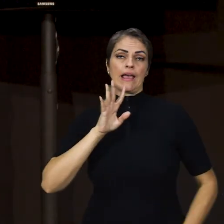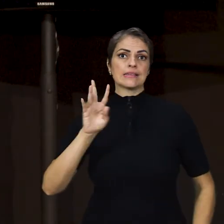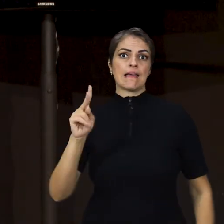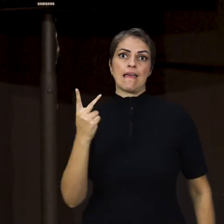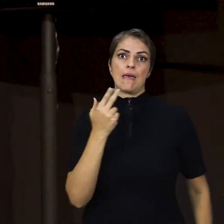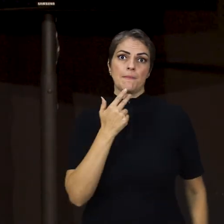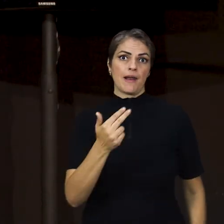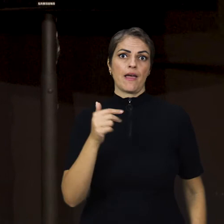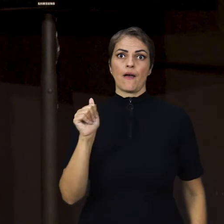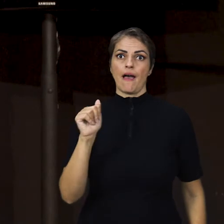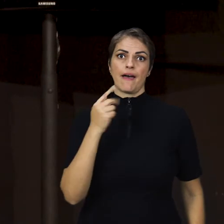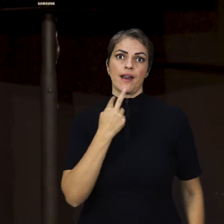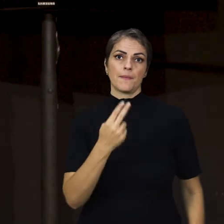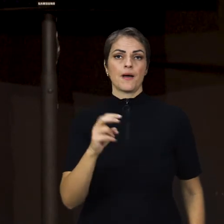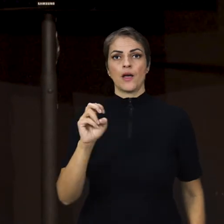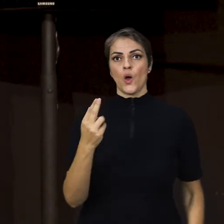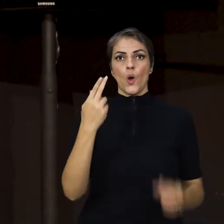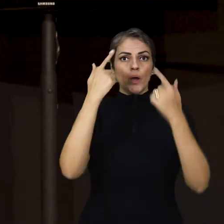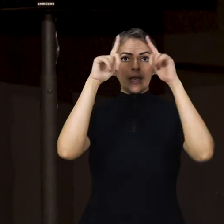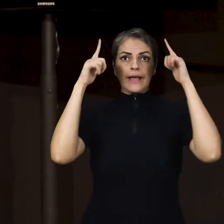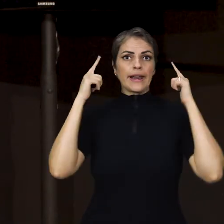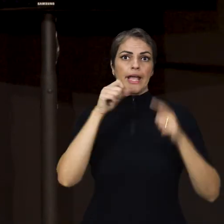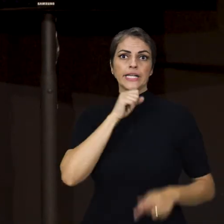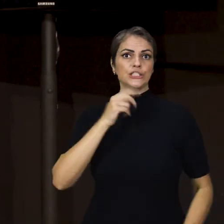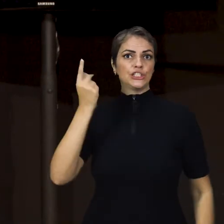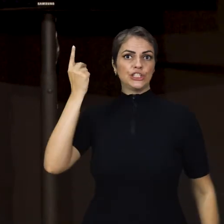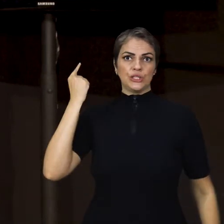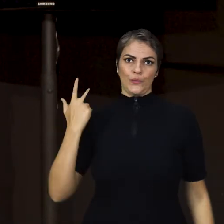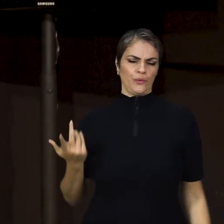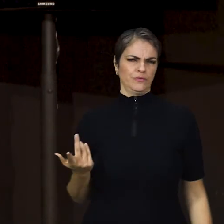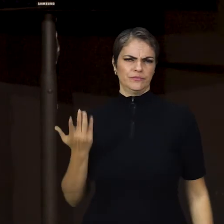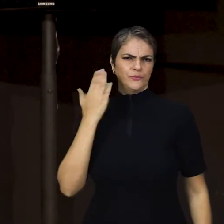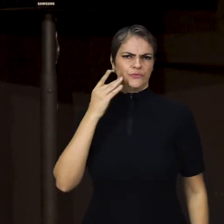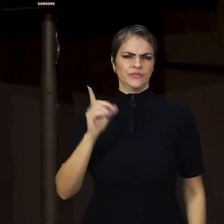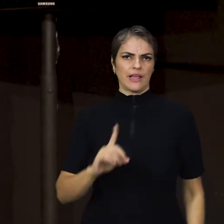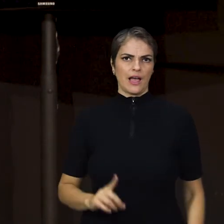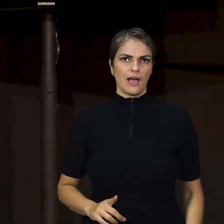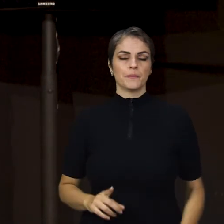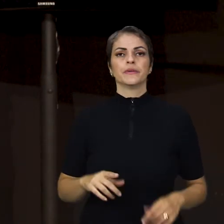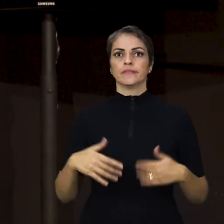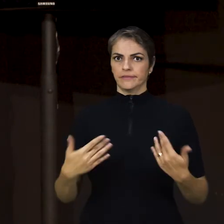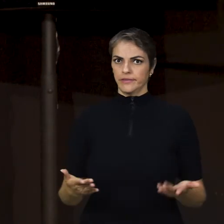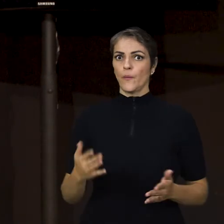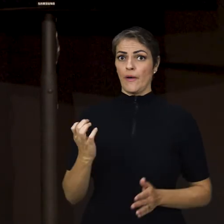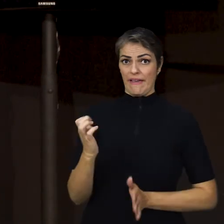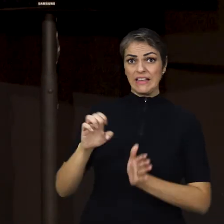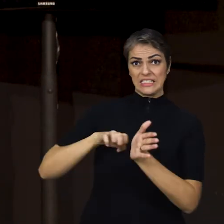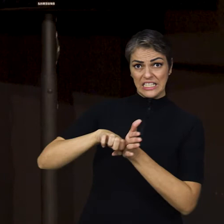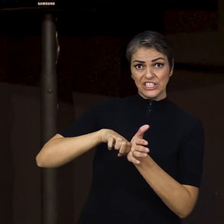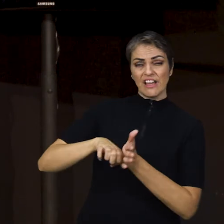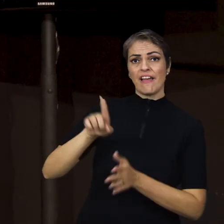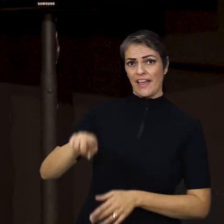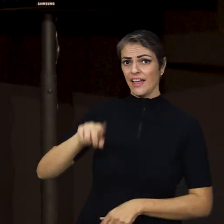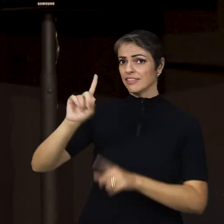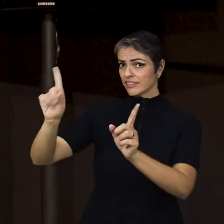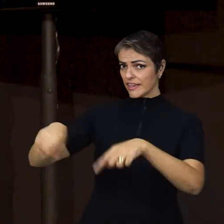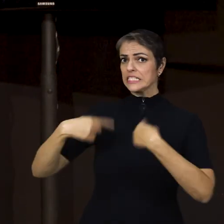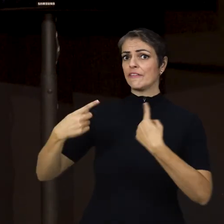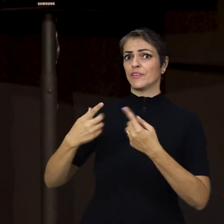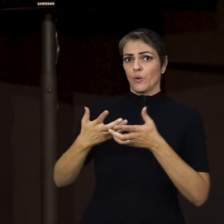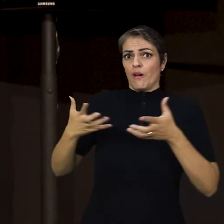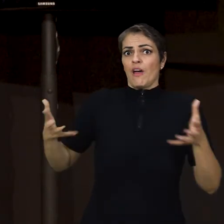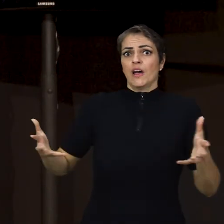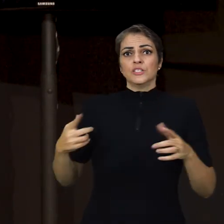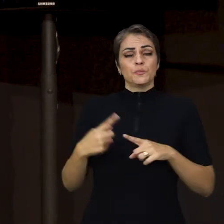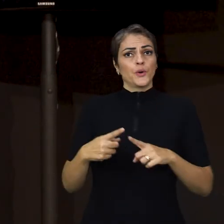aramaico e nem em grego antigo. Então, o desafio da exegese é muito grande, porque nós não somos especialistas